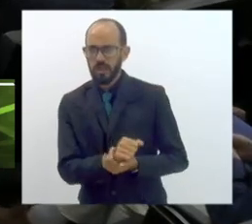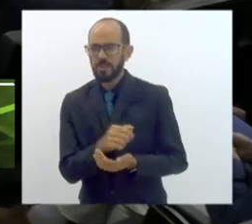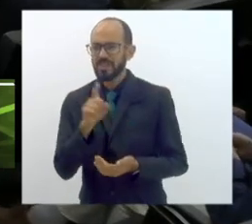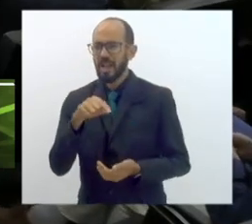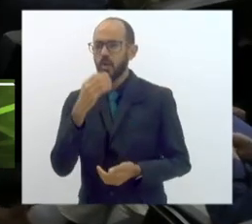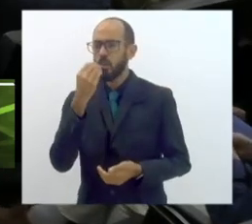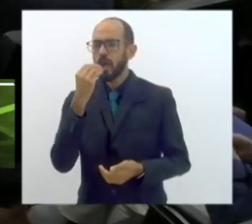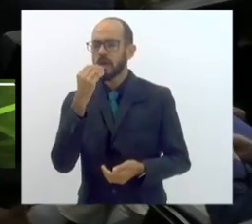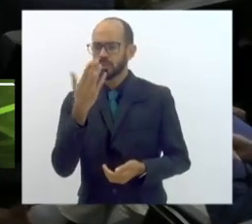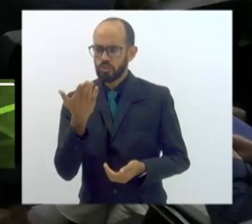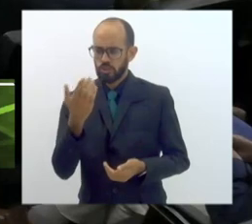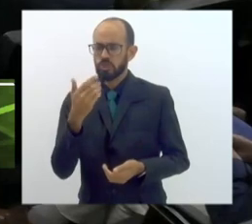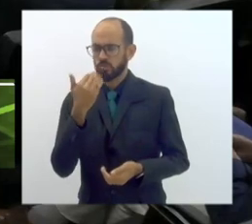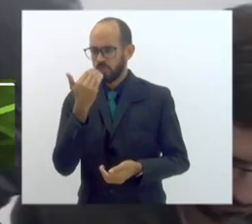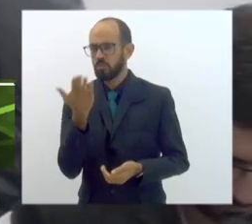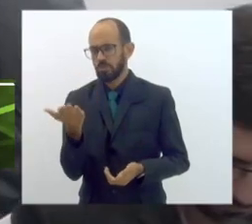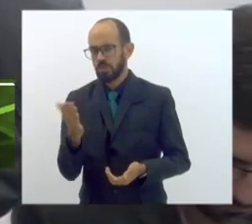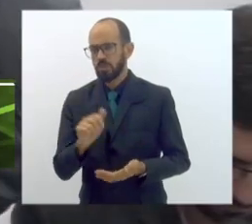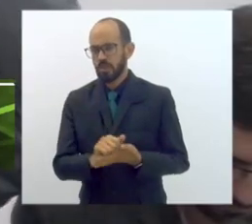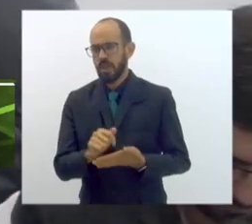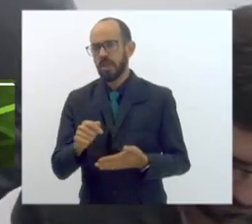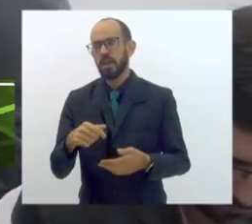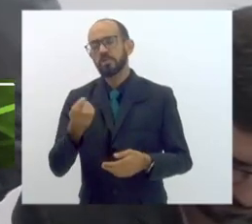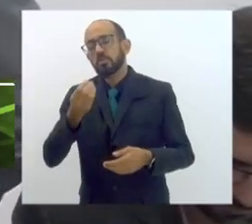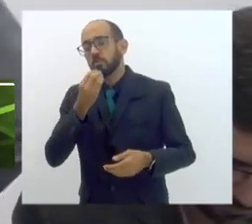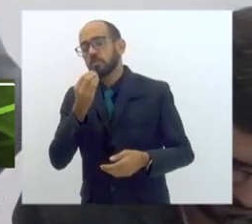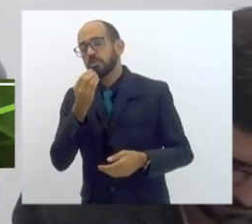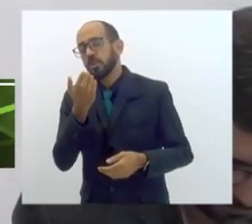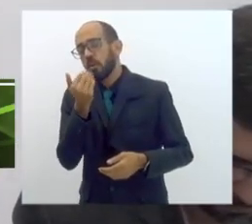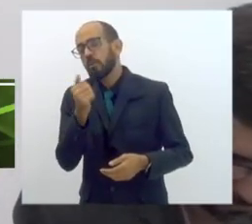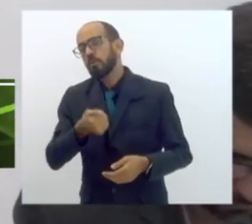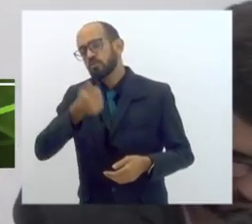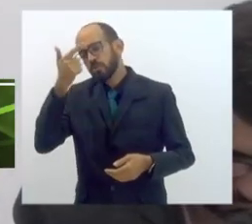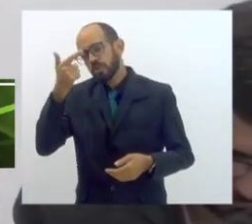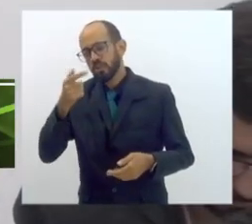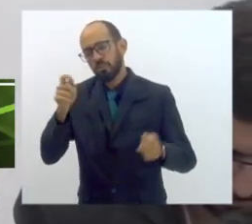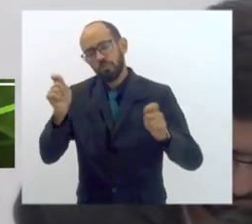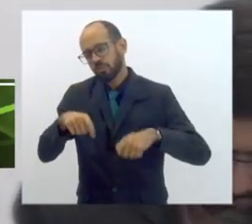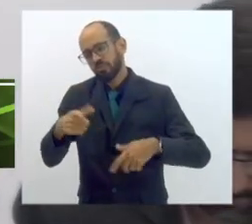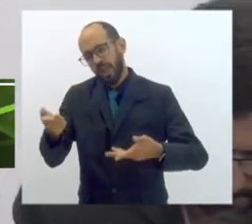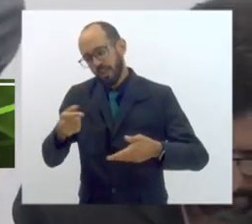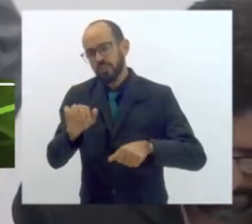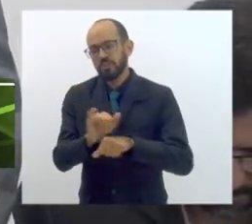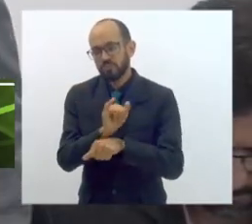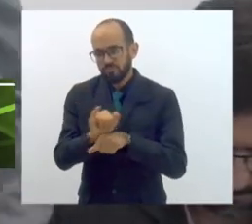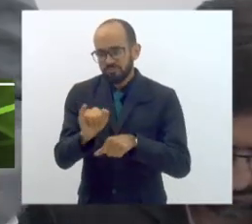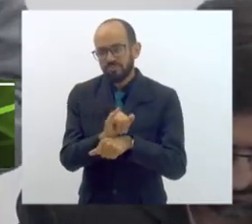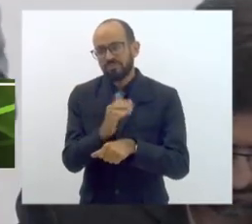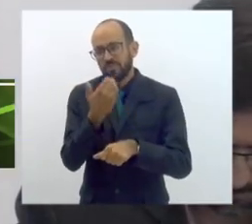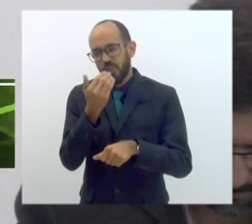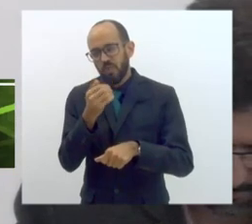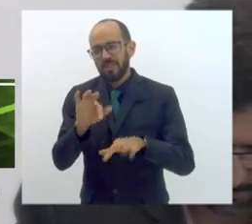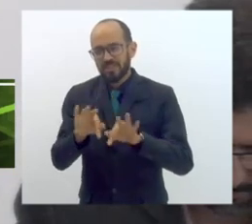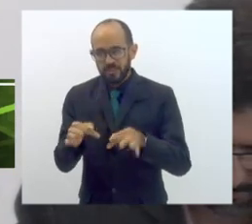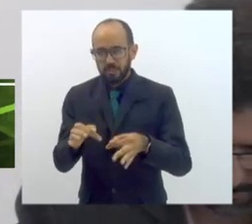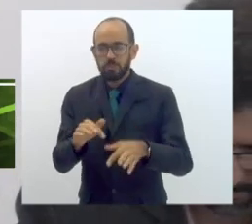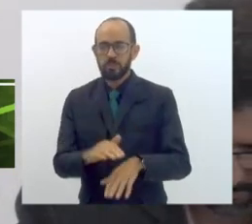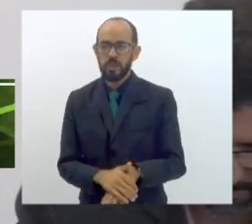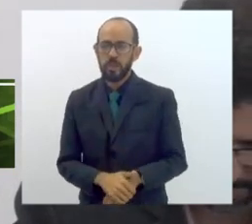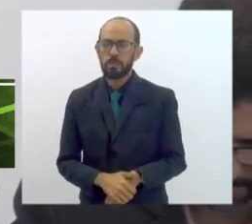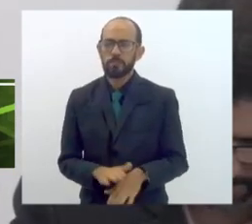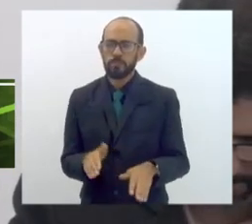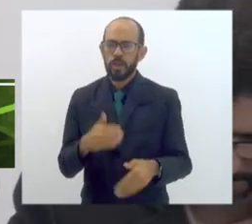é um lanche, né? É um lanche. Era para ser um almoço, mas não tem jeito, é um lanche. Mas, gente, primeiro eu quero só, terminando, que